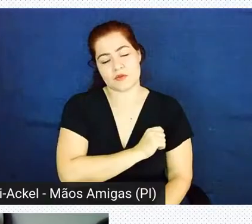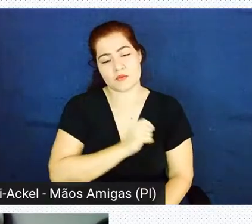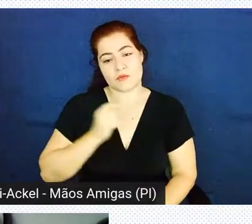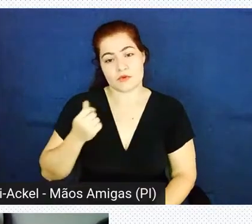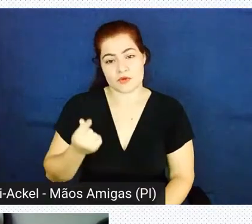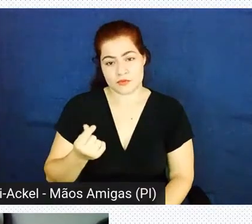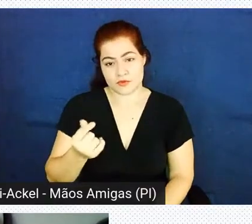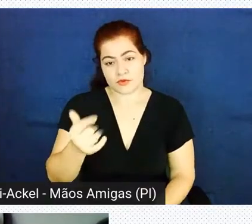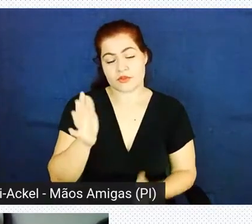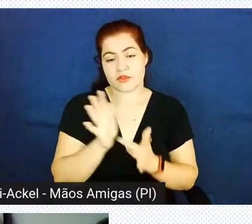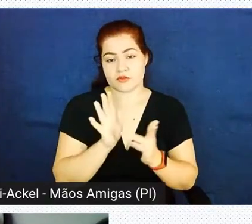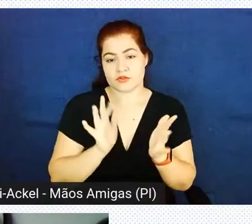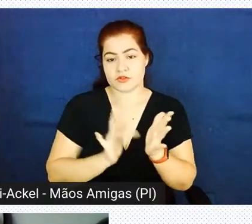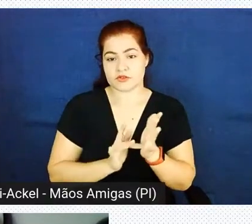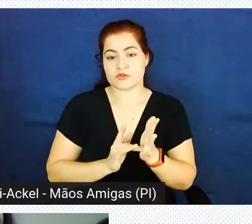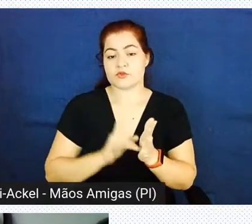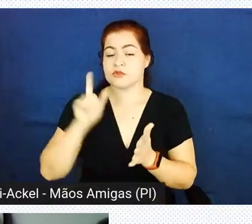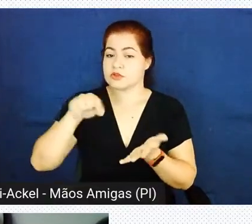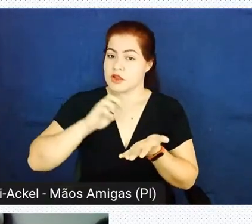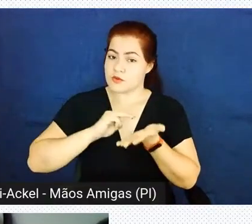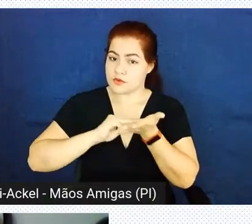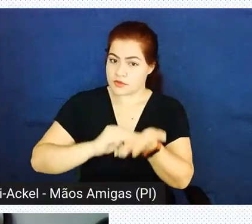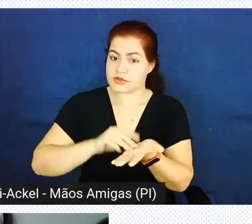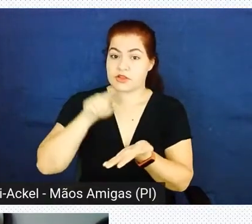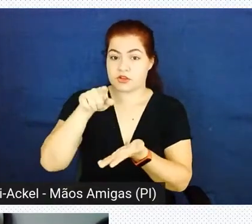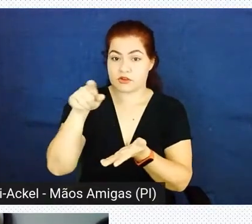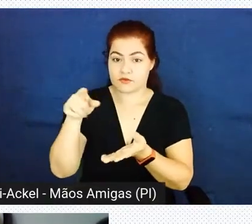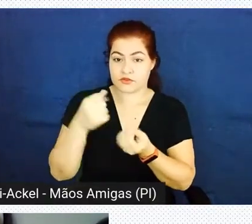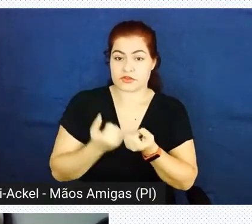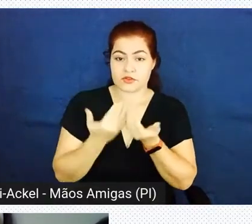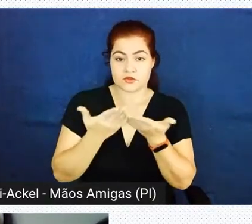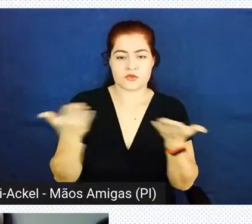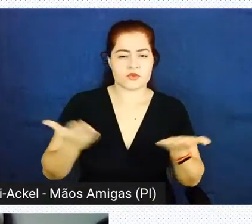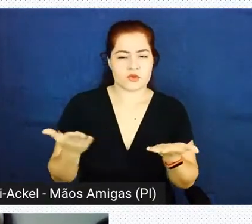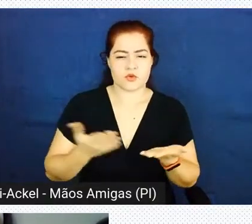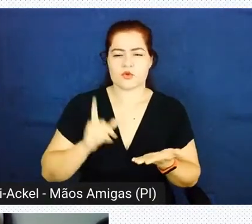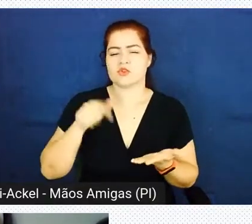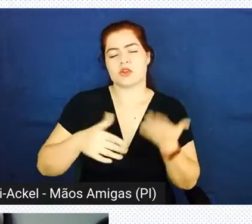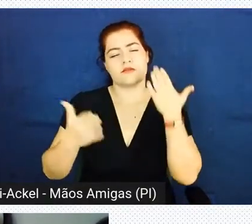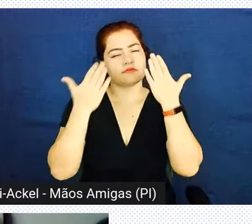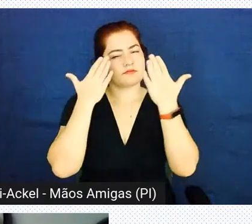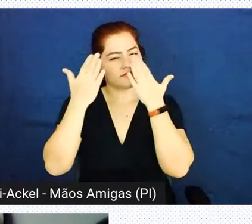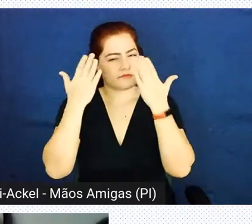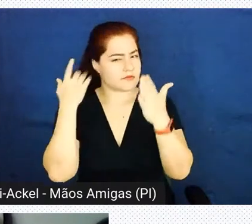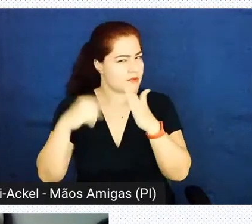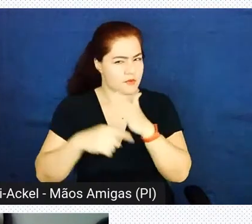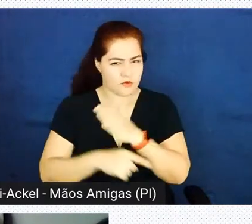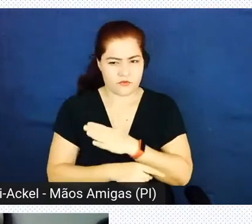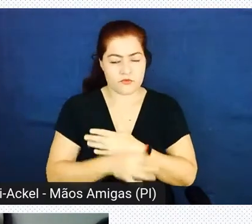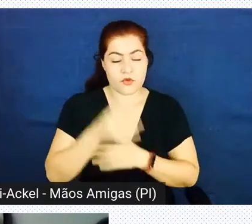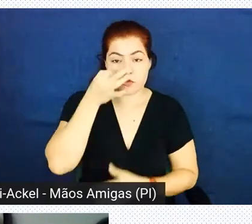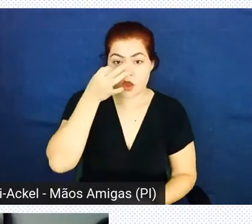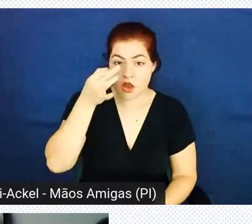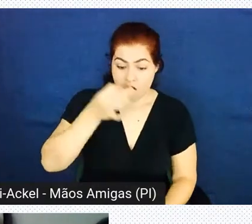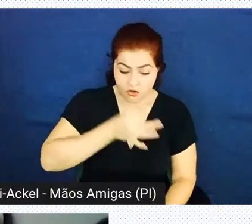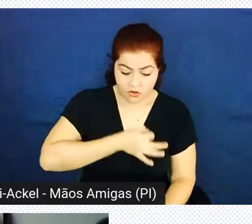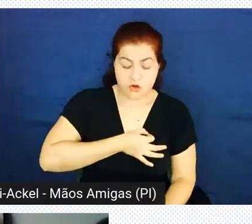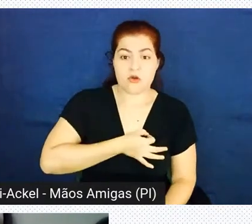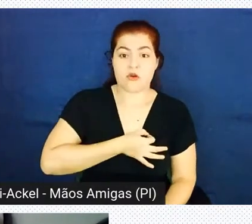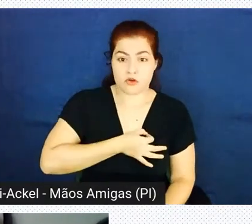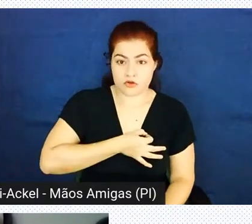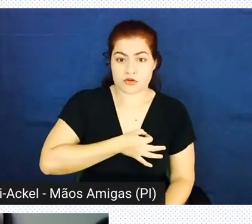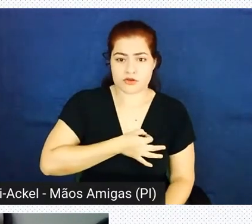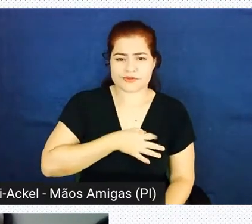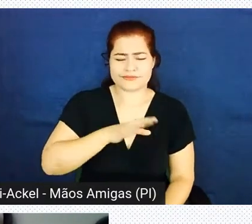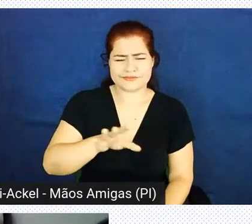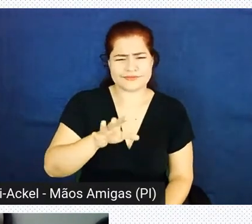Jesus. Então, essa mensagem que você trouxe hoje é de muita reflexão. Olhemos para nós mesmos.